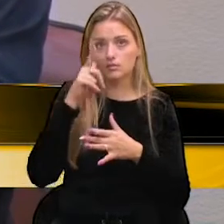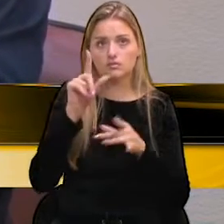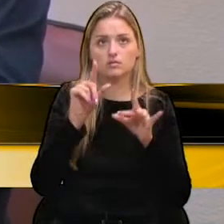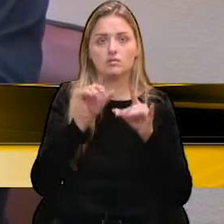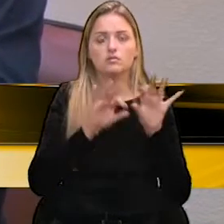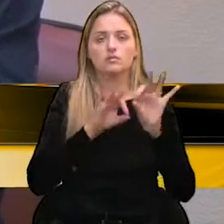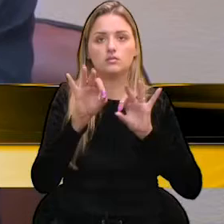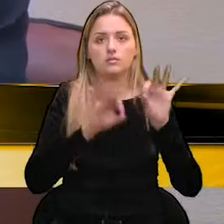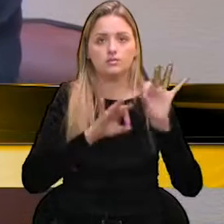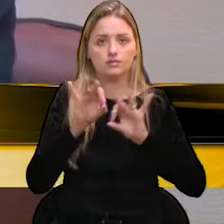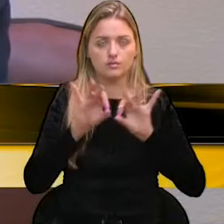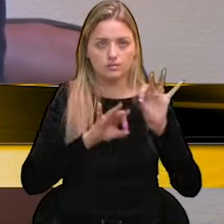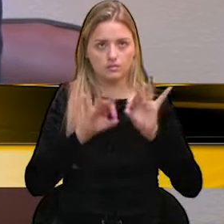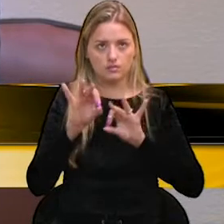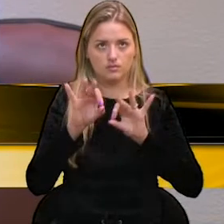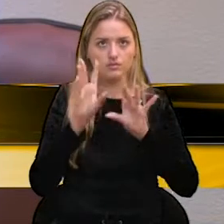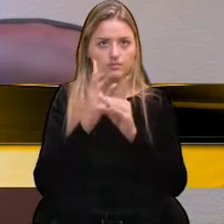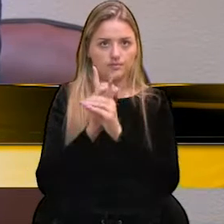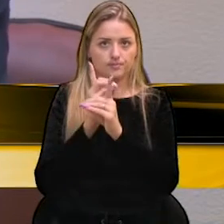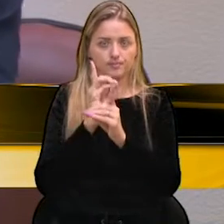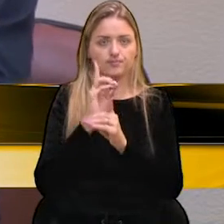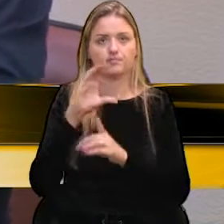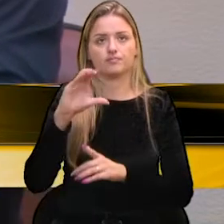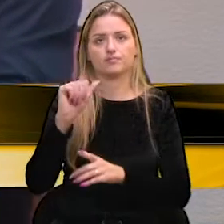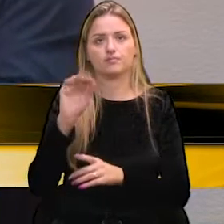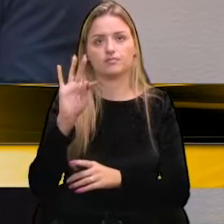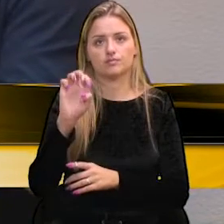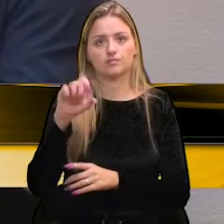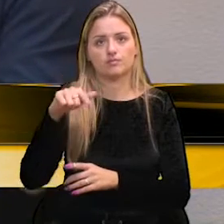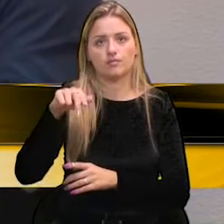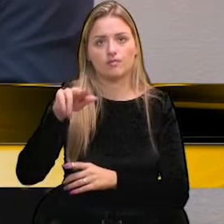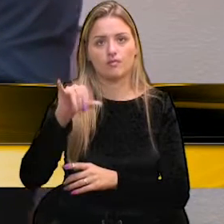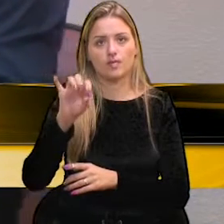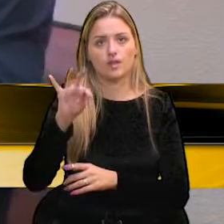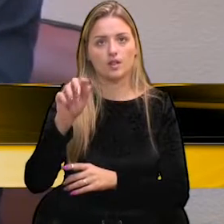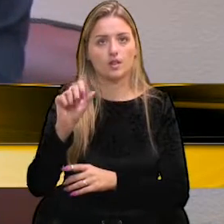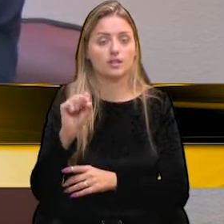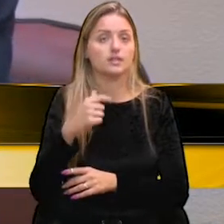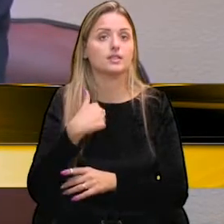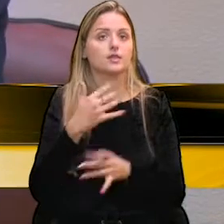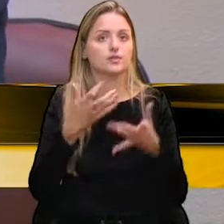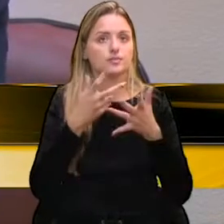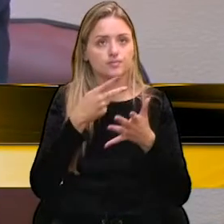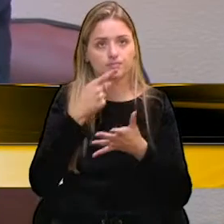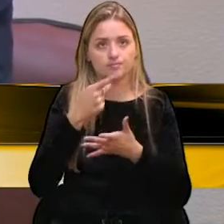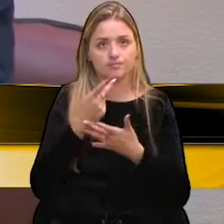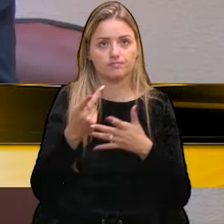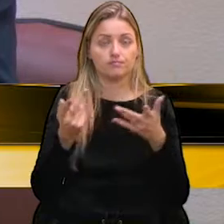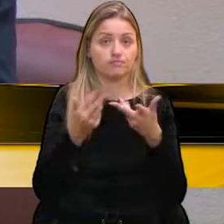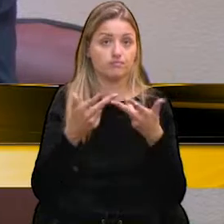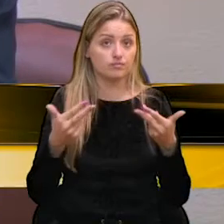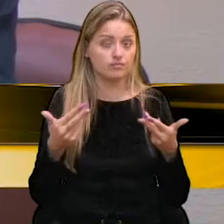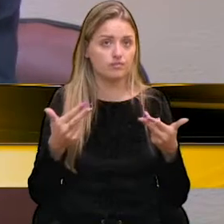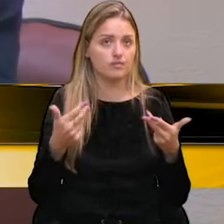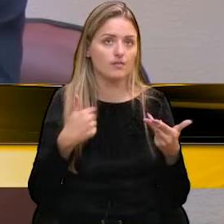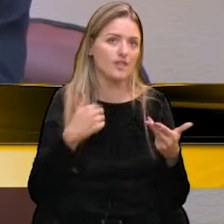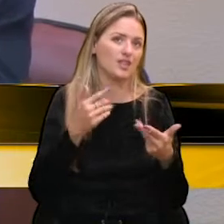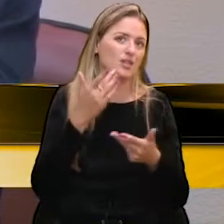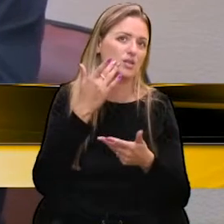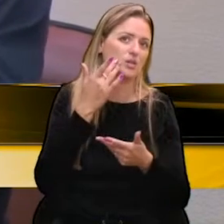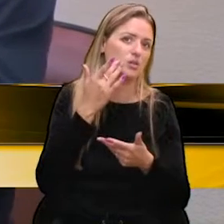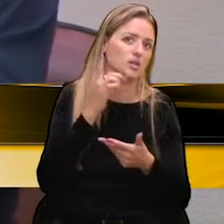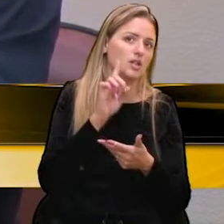na organização desse evento. E eu quero aqui fazer um registro que eu acho que é um registro... Eu não sou de